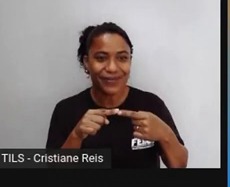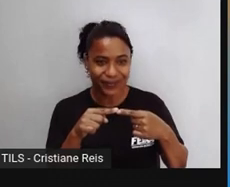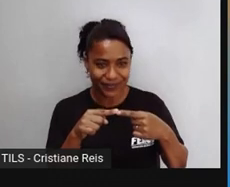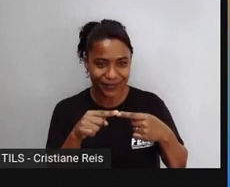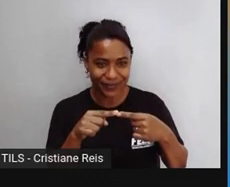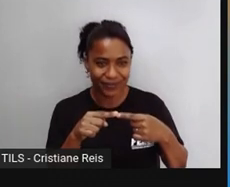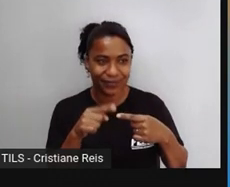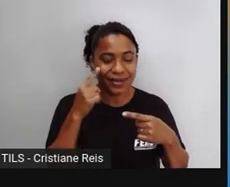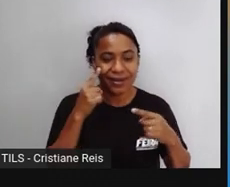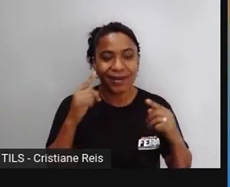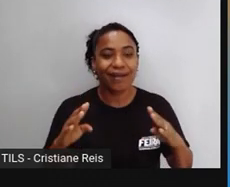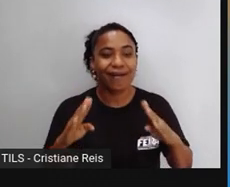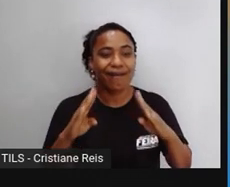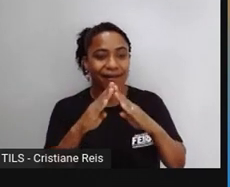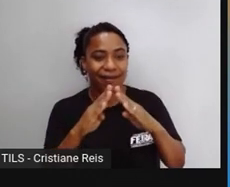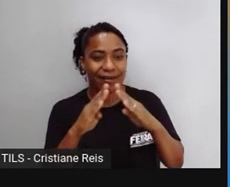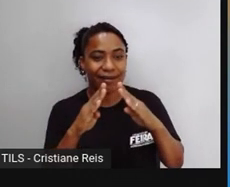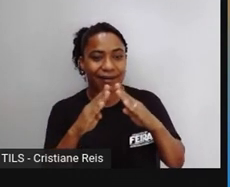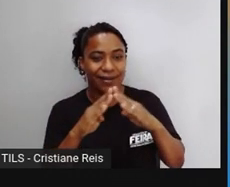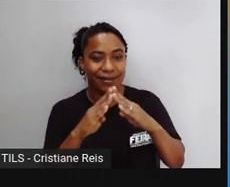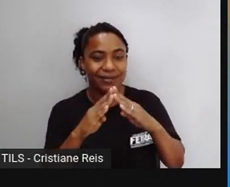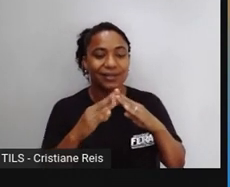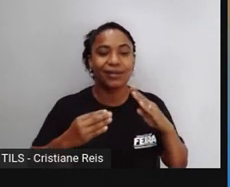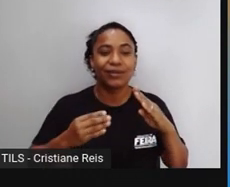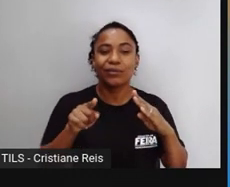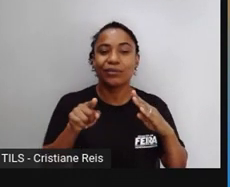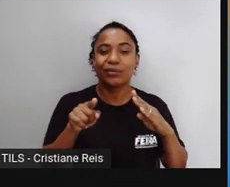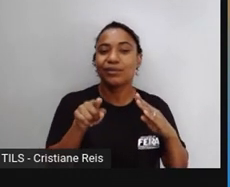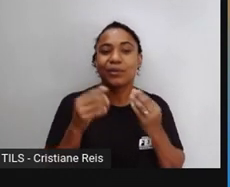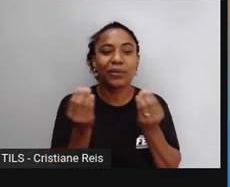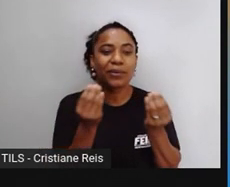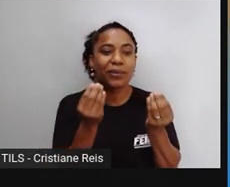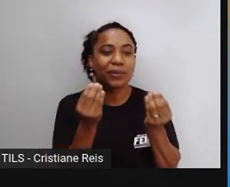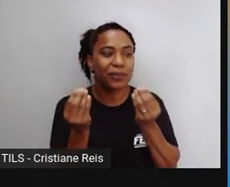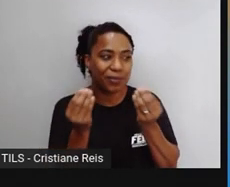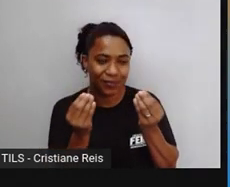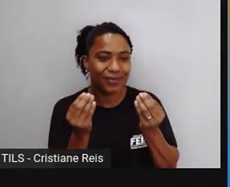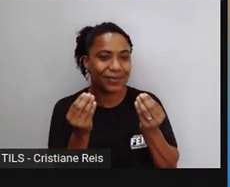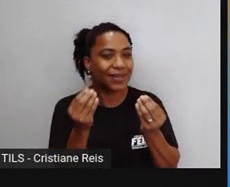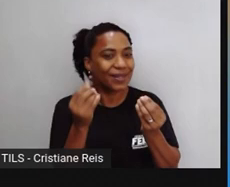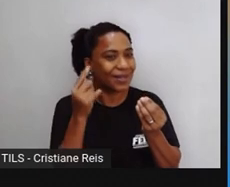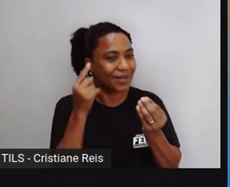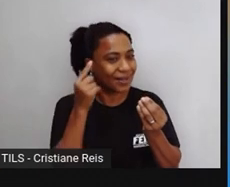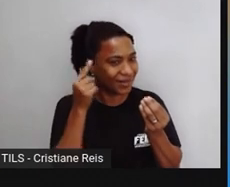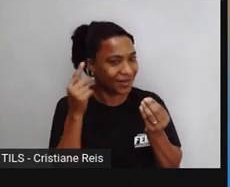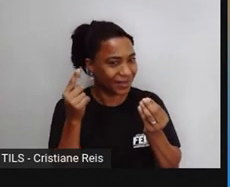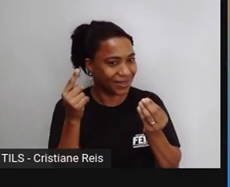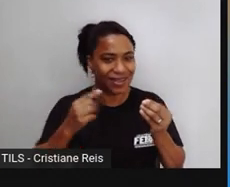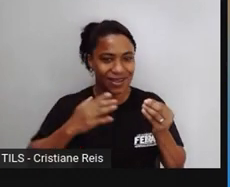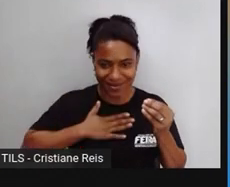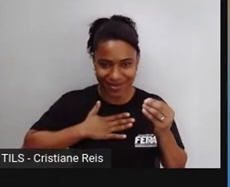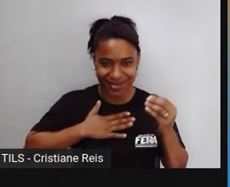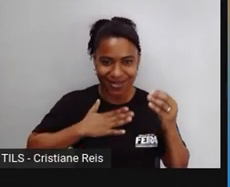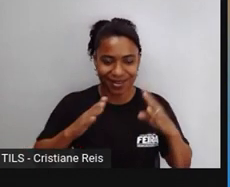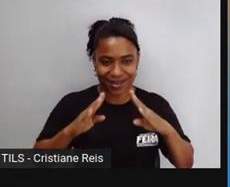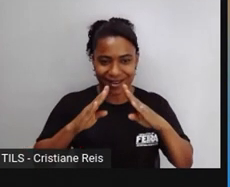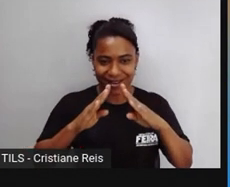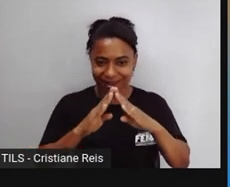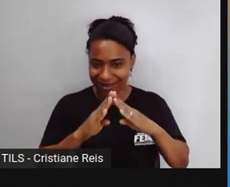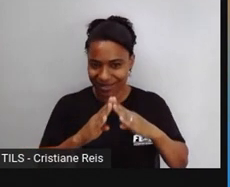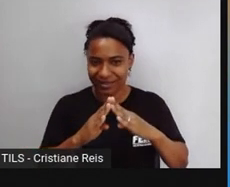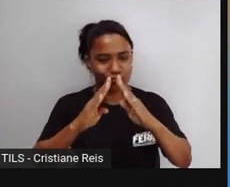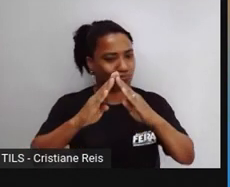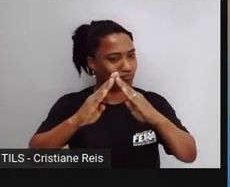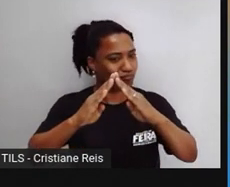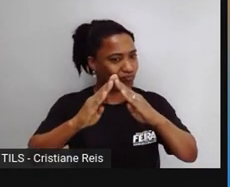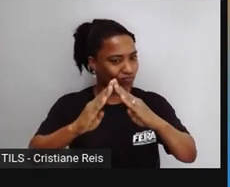Em que tipo de casa você mora? Eu disse para vocês que eu, I live in a house. Eu moro em uma